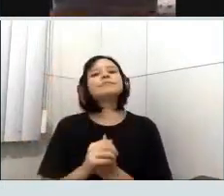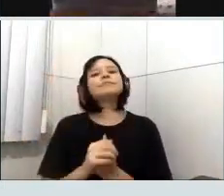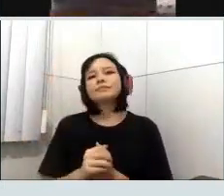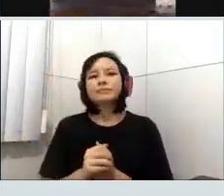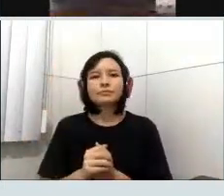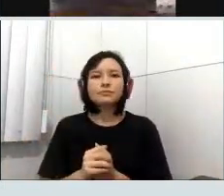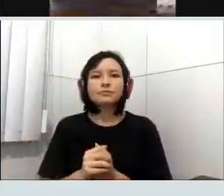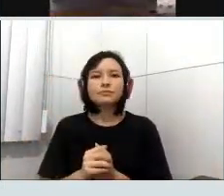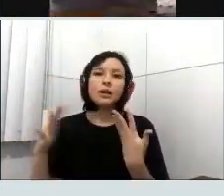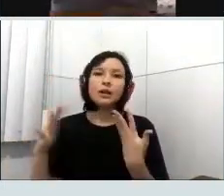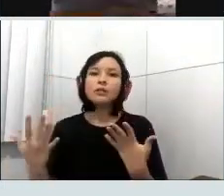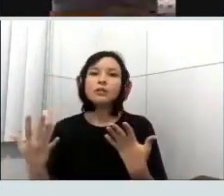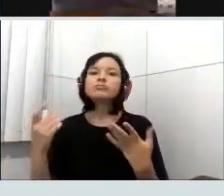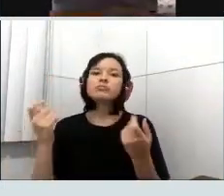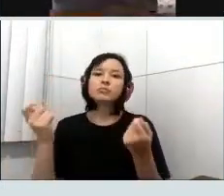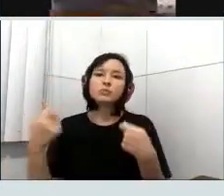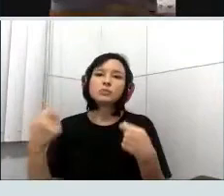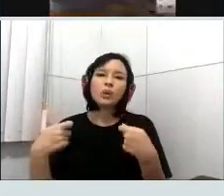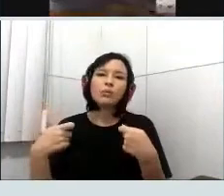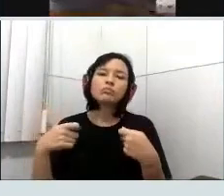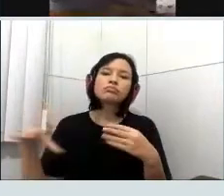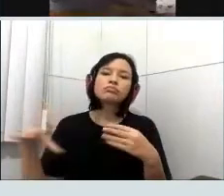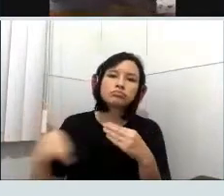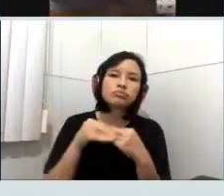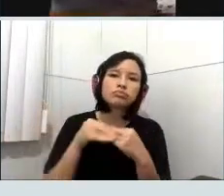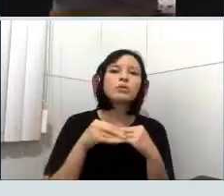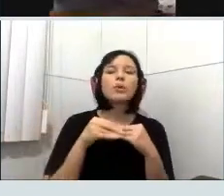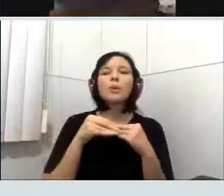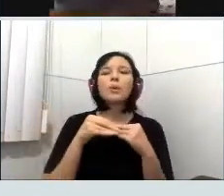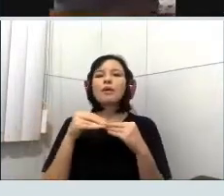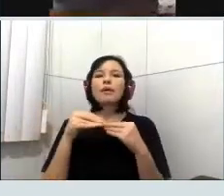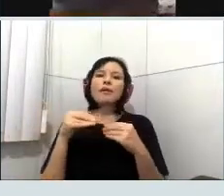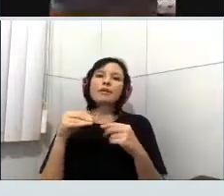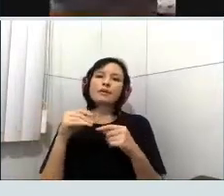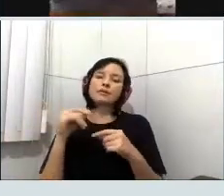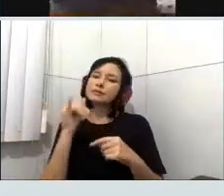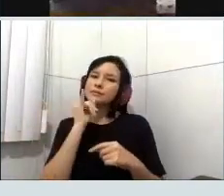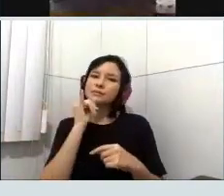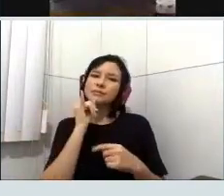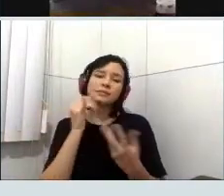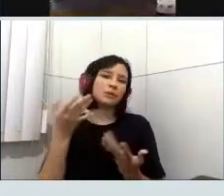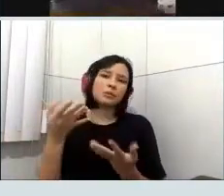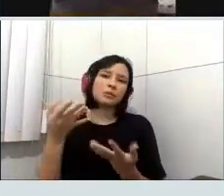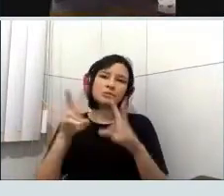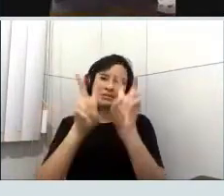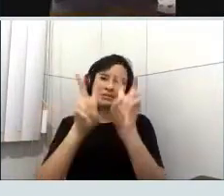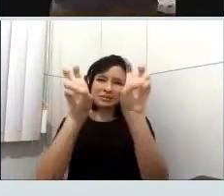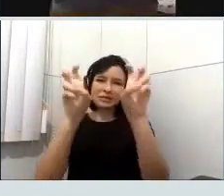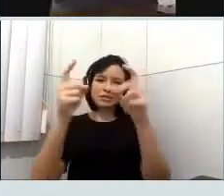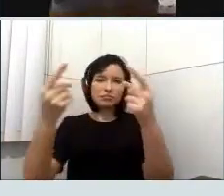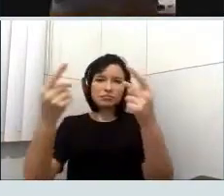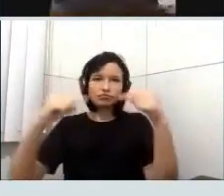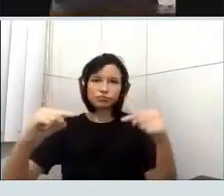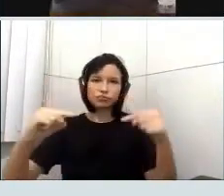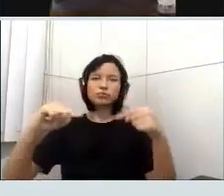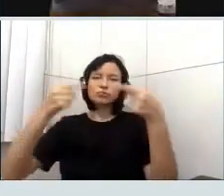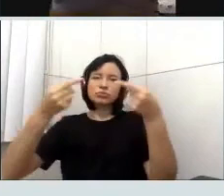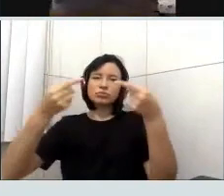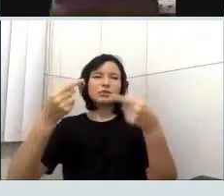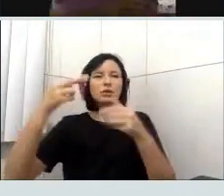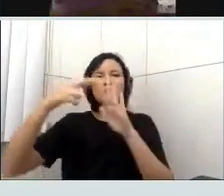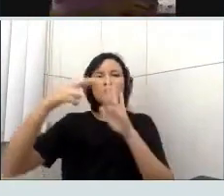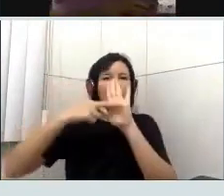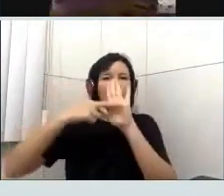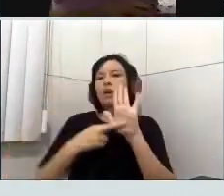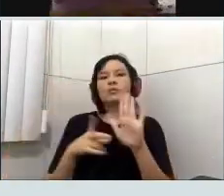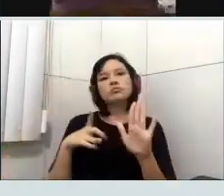na introdução. Citações prefiro usar no desenvolvimento. Pode ser, não há regra sobre isso. Cada aluno vai encontrar